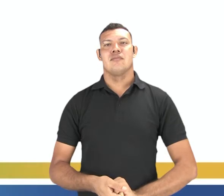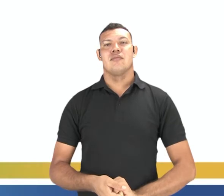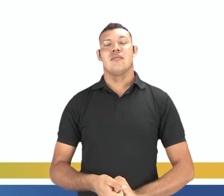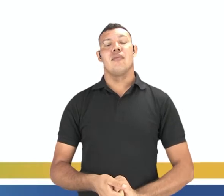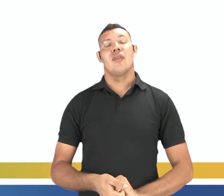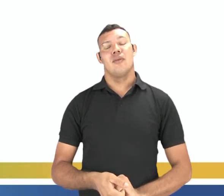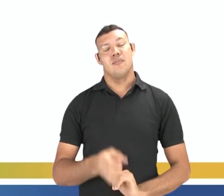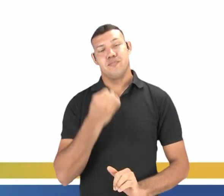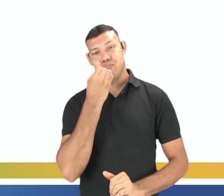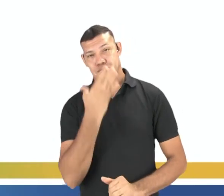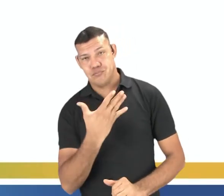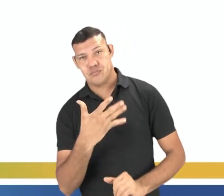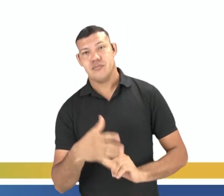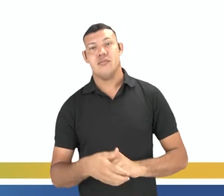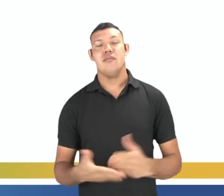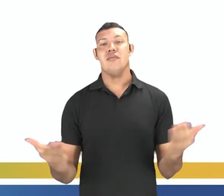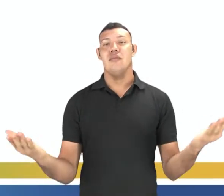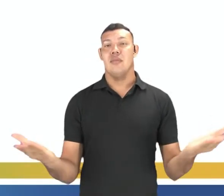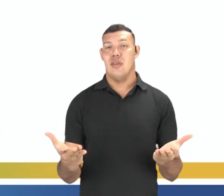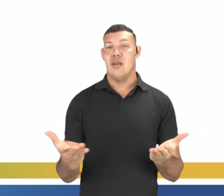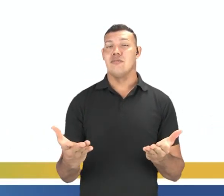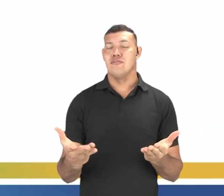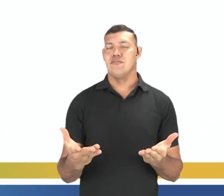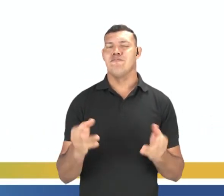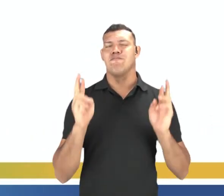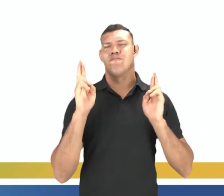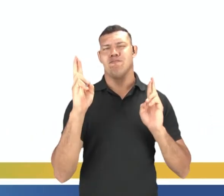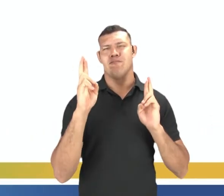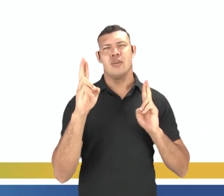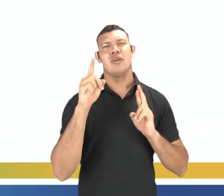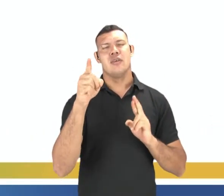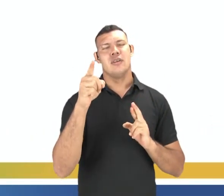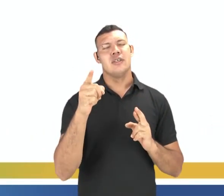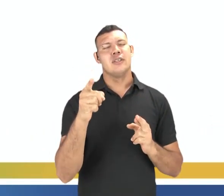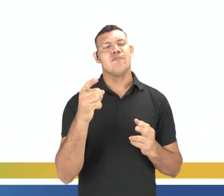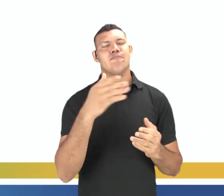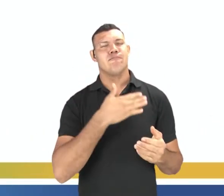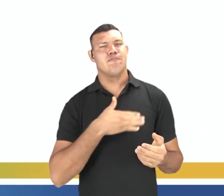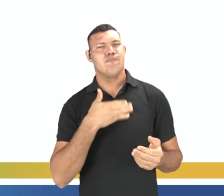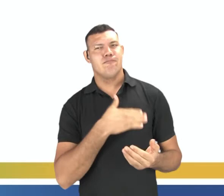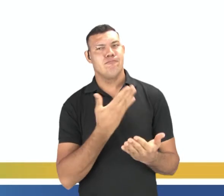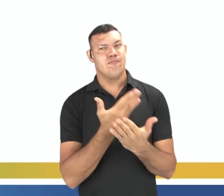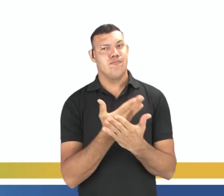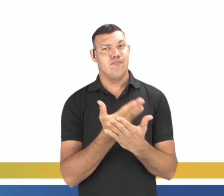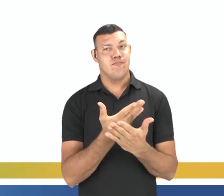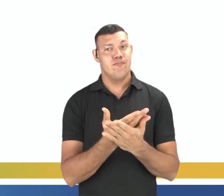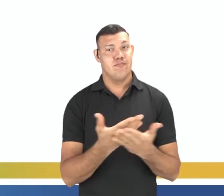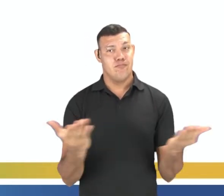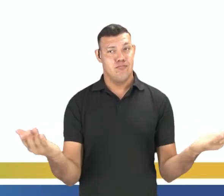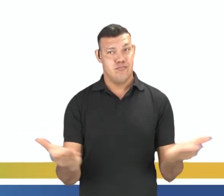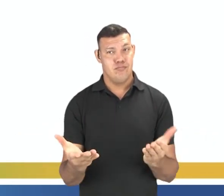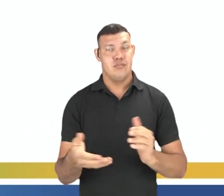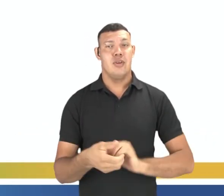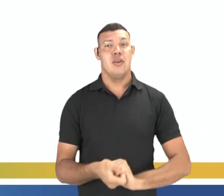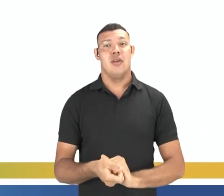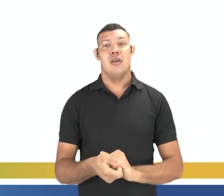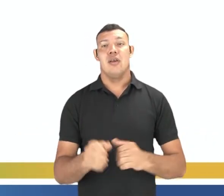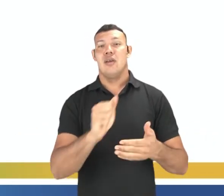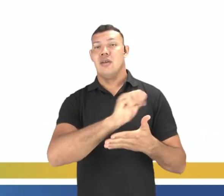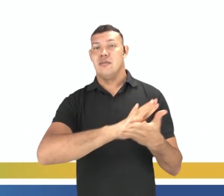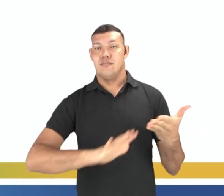Então, muito bem. Espero que vocês tenham gostado da aula e compreendido a aula de hoje. Então, vamos para o